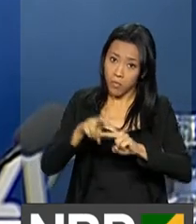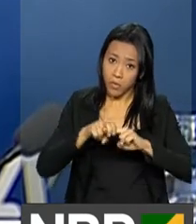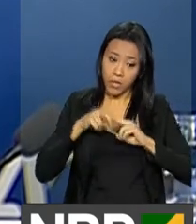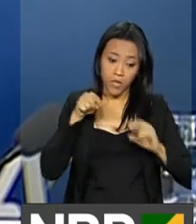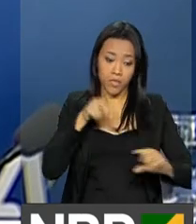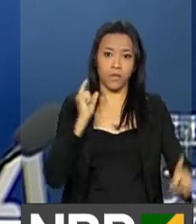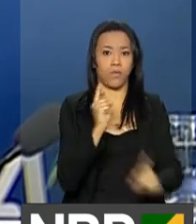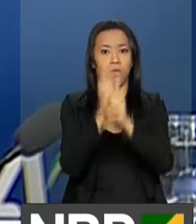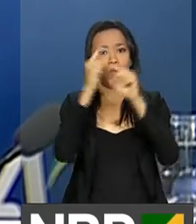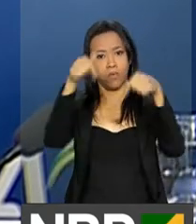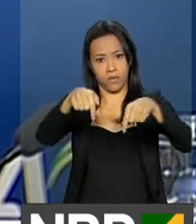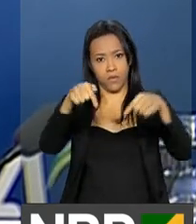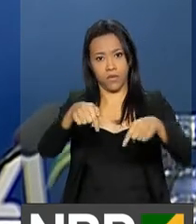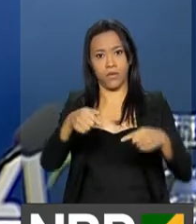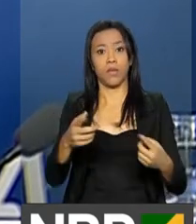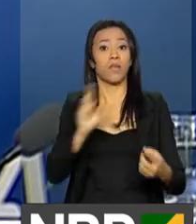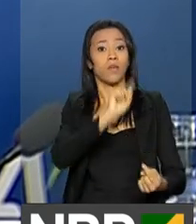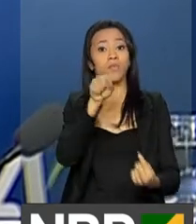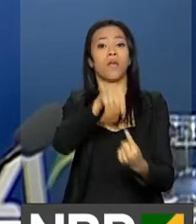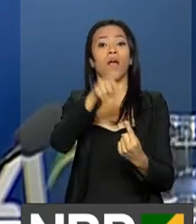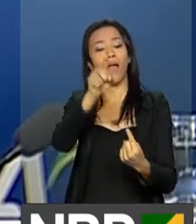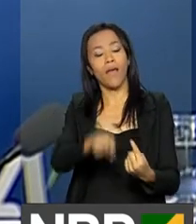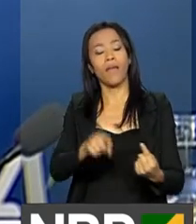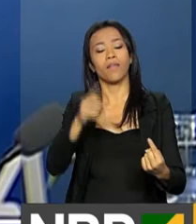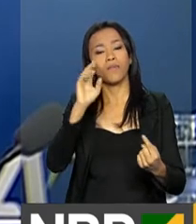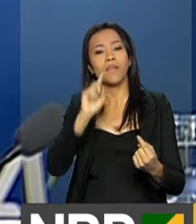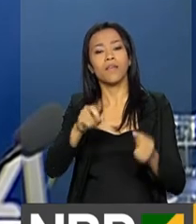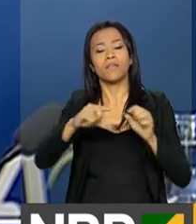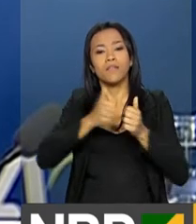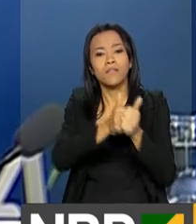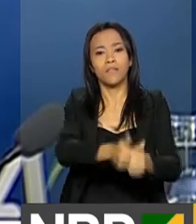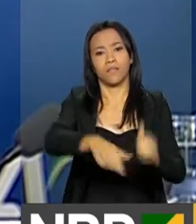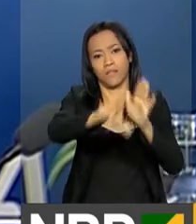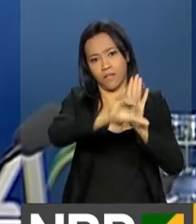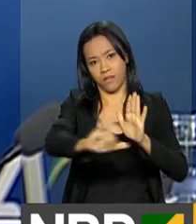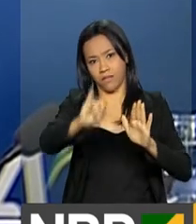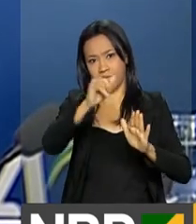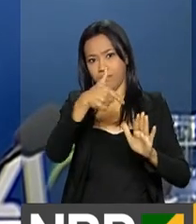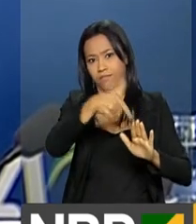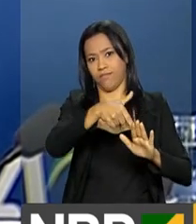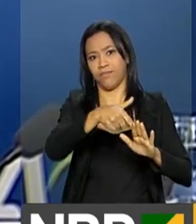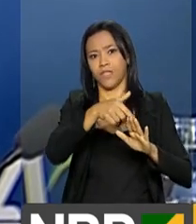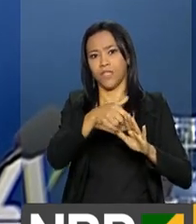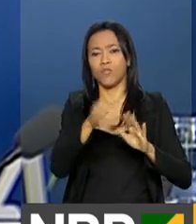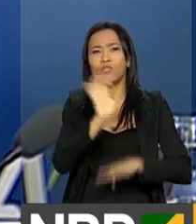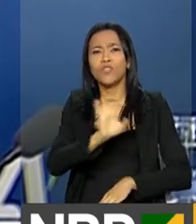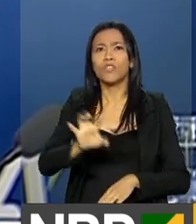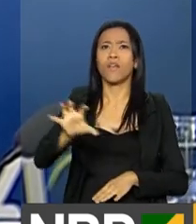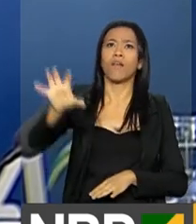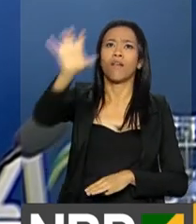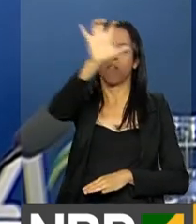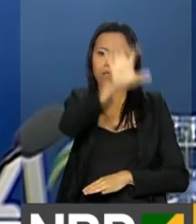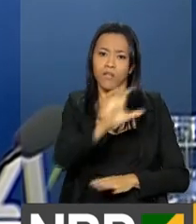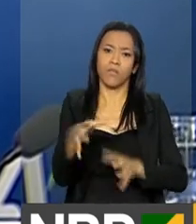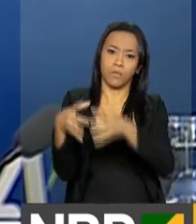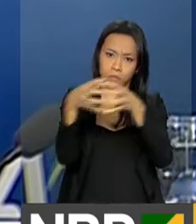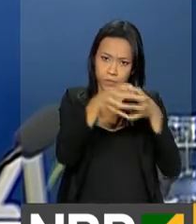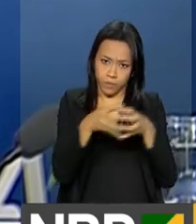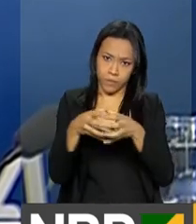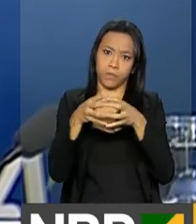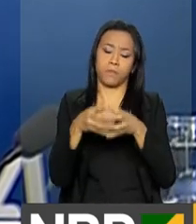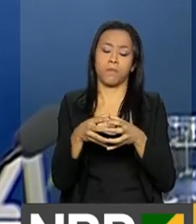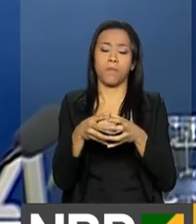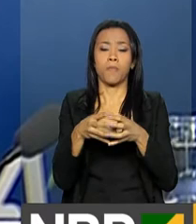na sua radical, na sua raiz, o princípio federativo, como tantas vezes aqui foi enfatizado. Porque é interessante, tomo a liberdade de